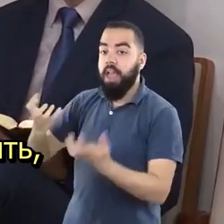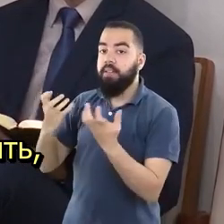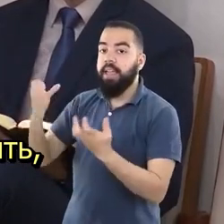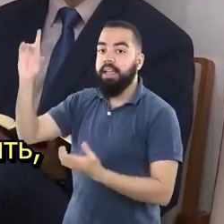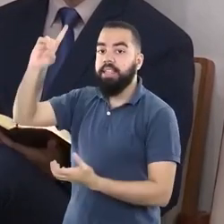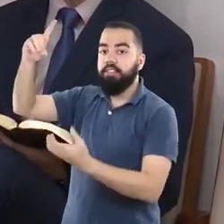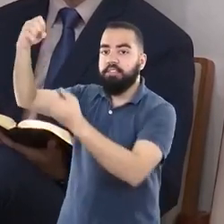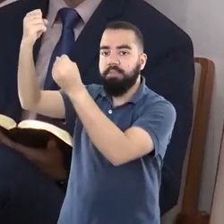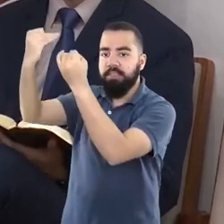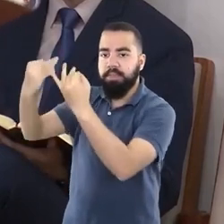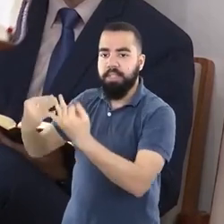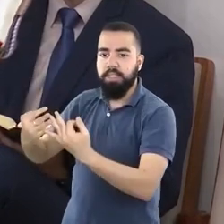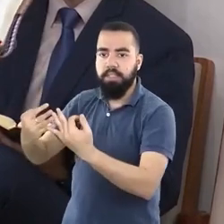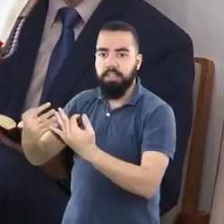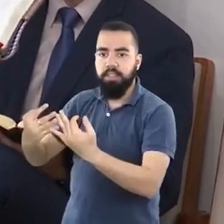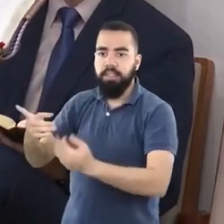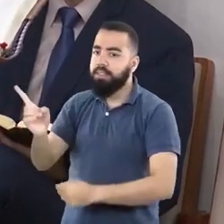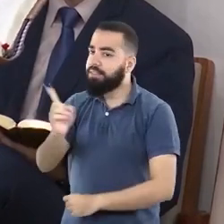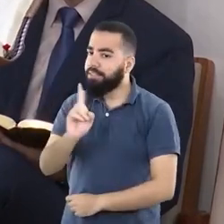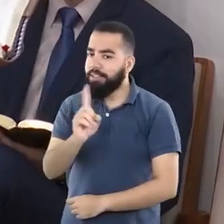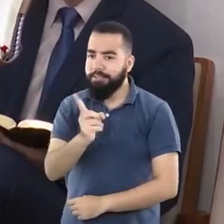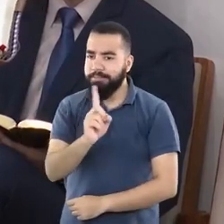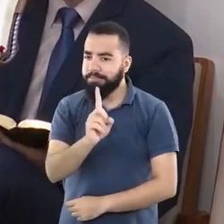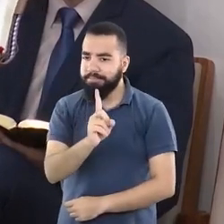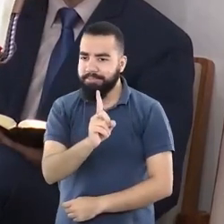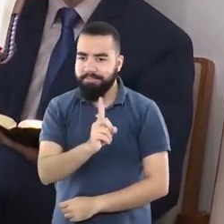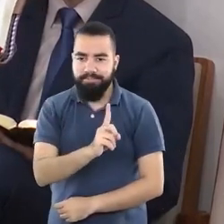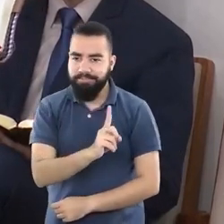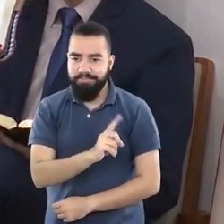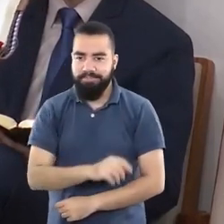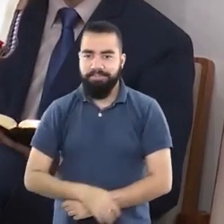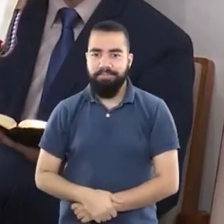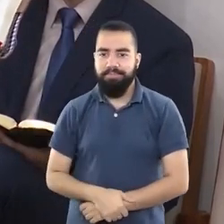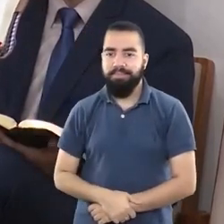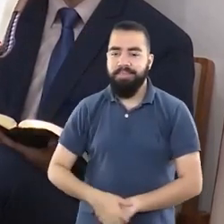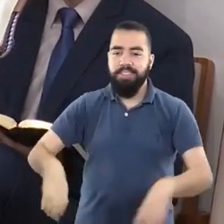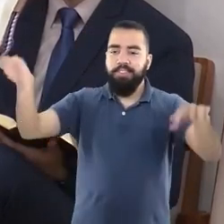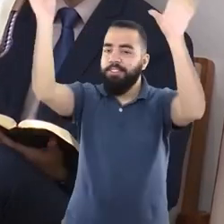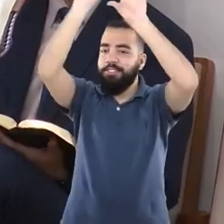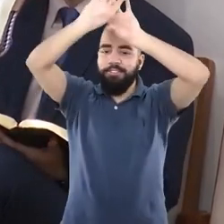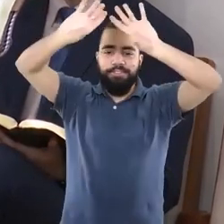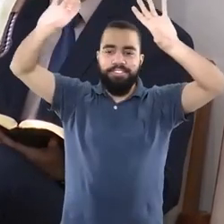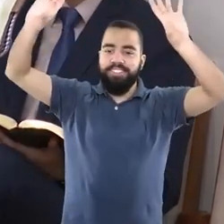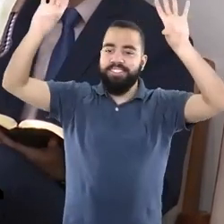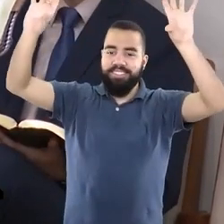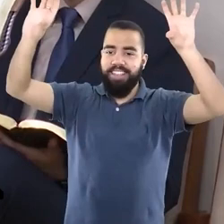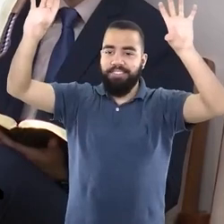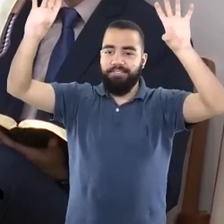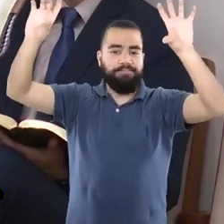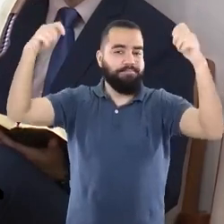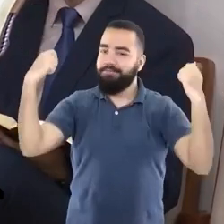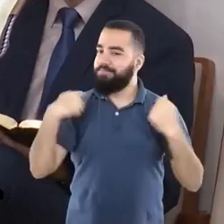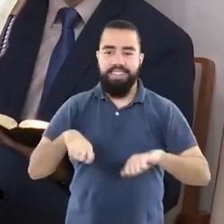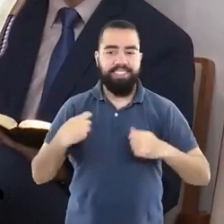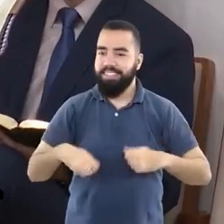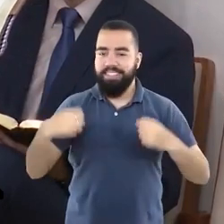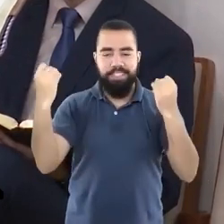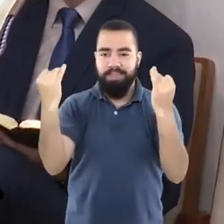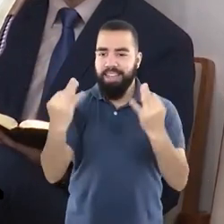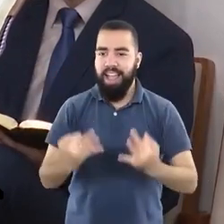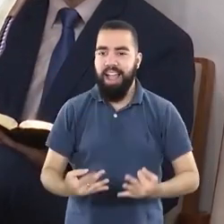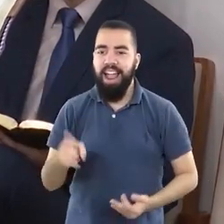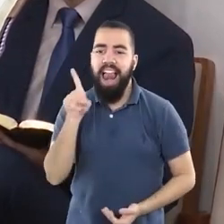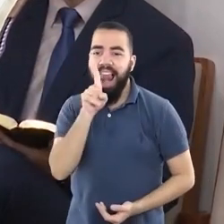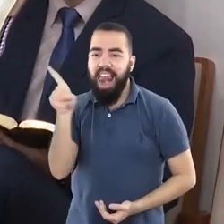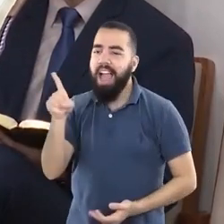isso. E eu quero dizer para você que não vai ser preciso, não. O céu é autoexplicativo. As nossas perguntas não farão sentido